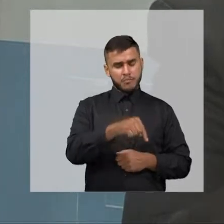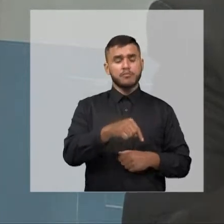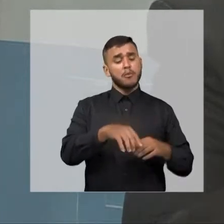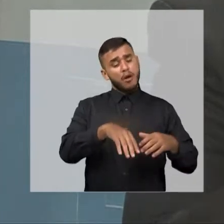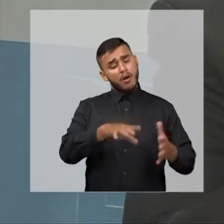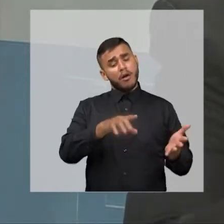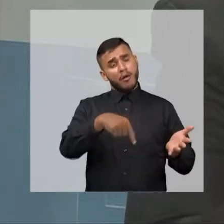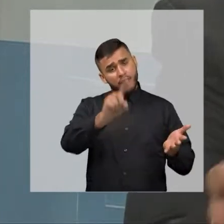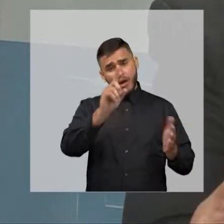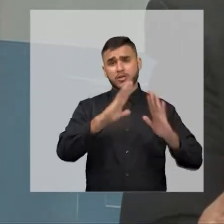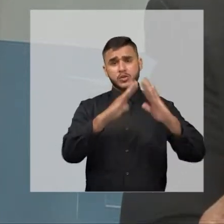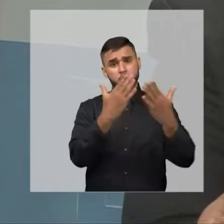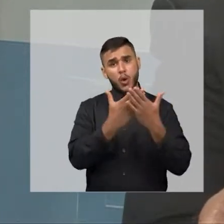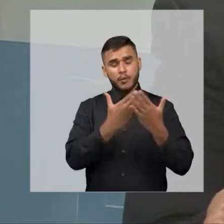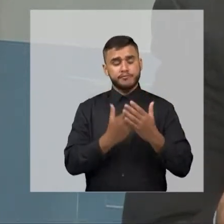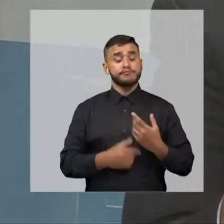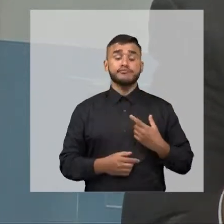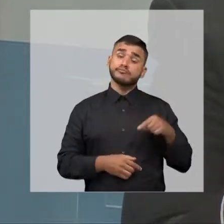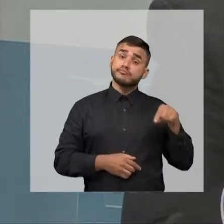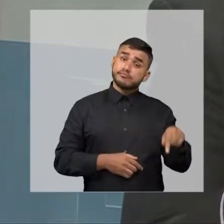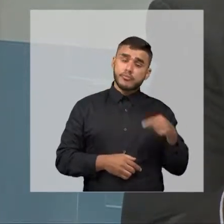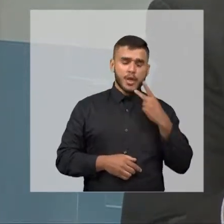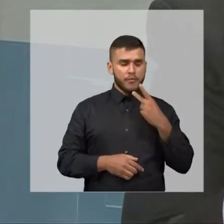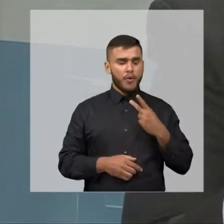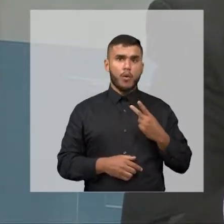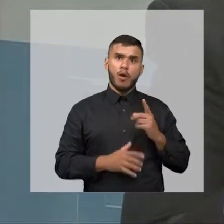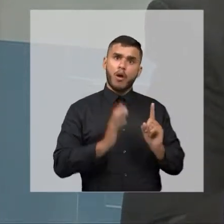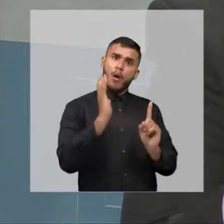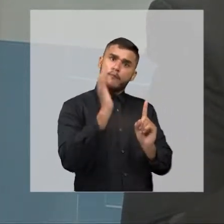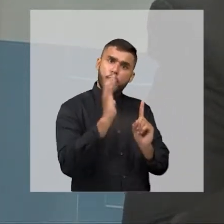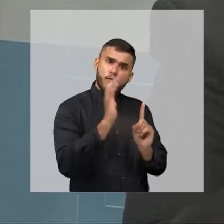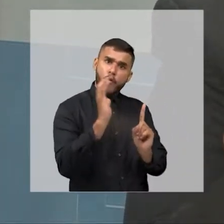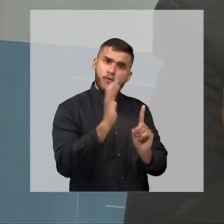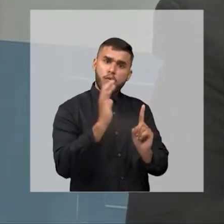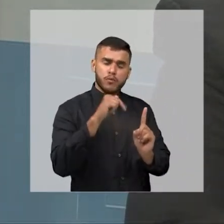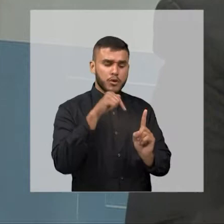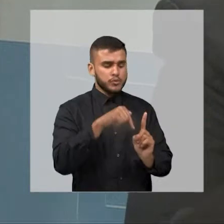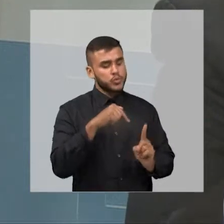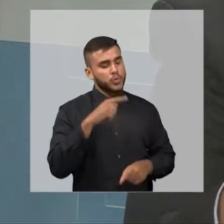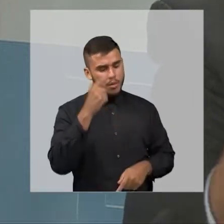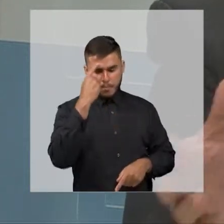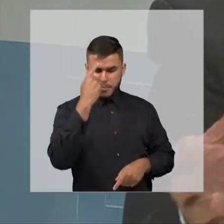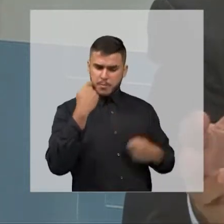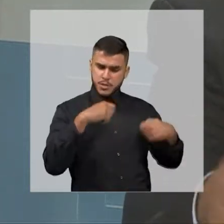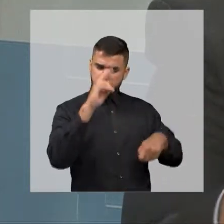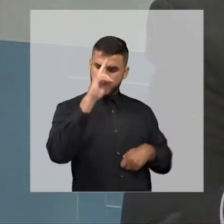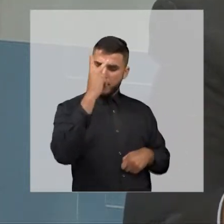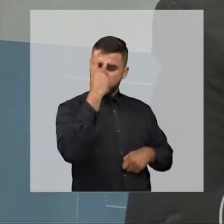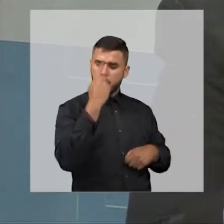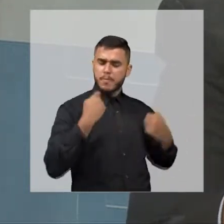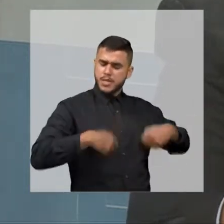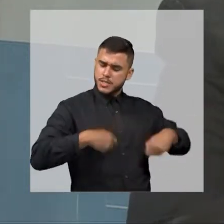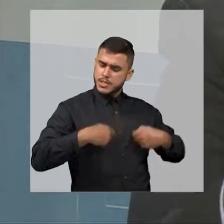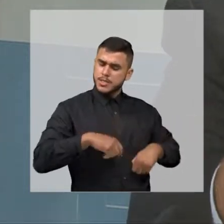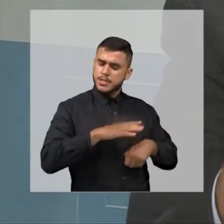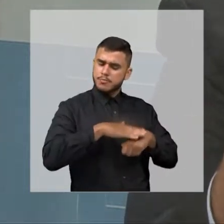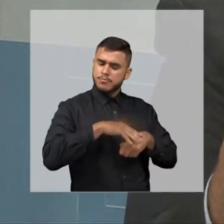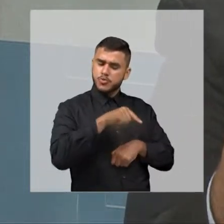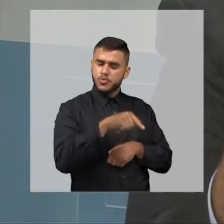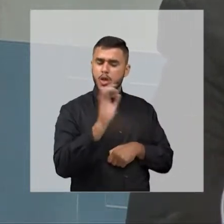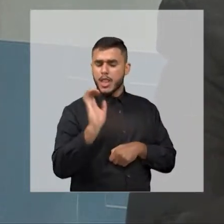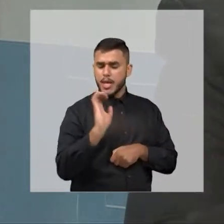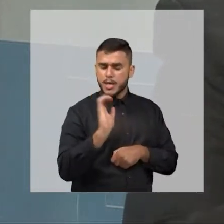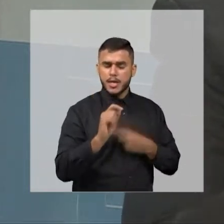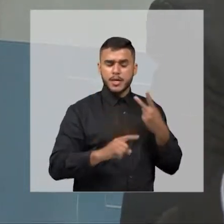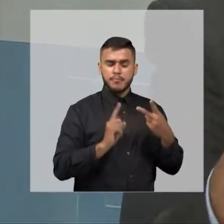escola, o filhinho para a escola, e lá naquela escola vão convencer o menino que ele deve ser menino, vão convencer a menina que ele deve ser menina, ou seja, falar em sexo para crianças abaixo